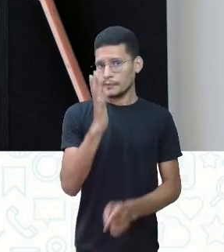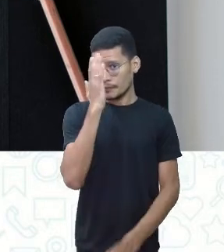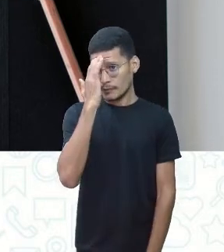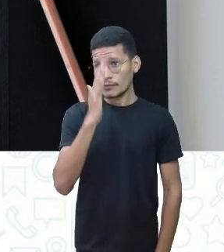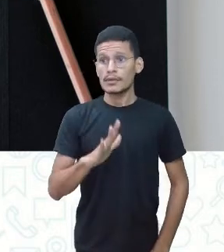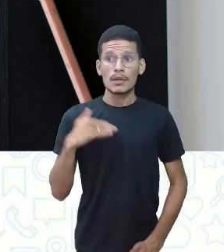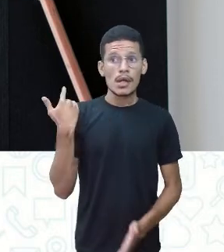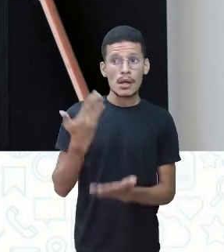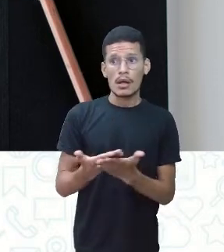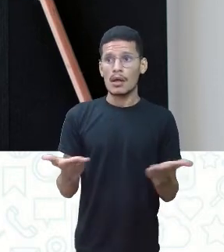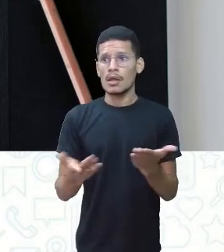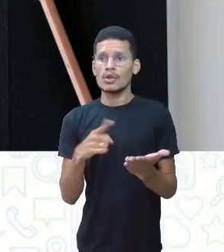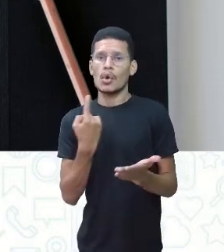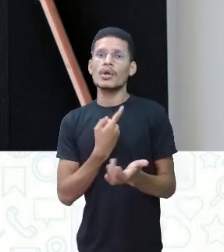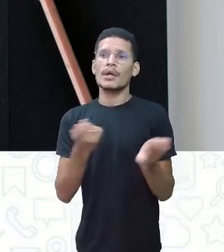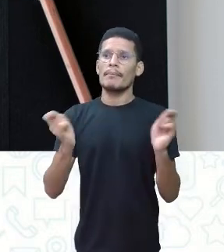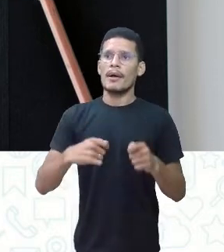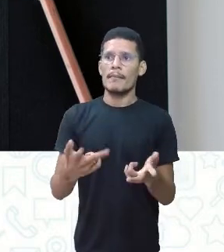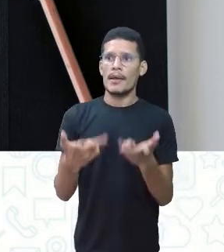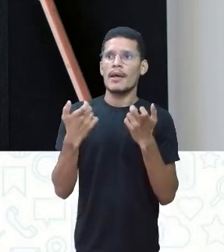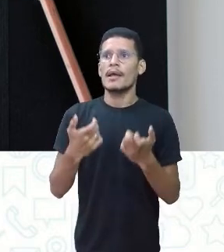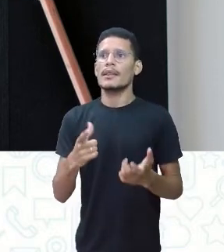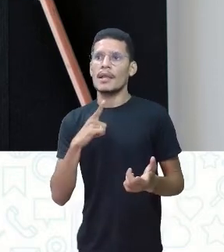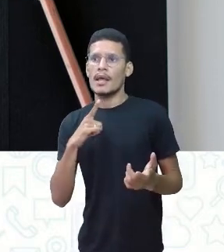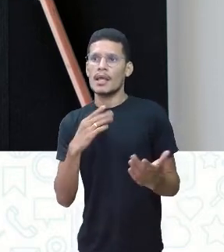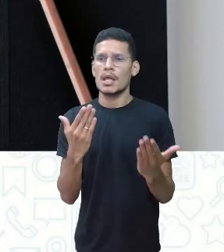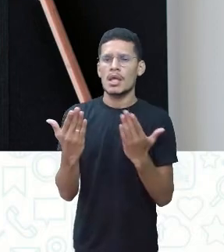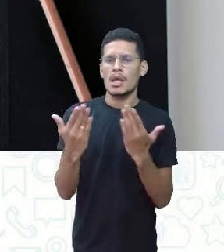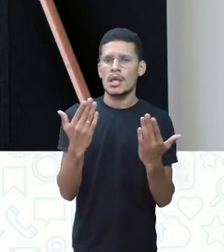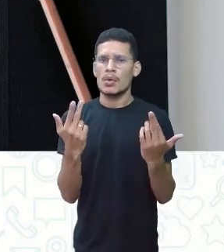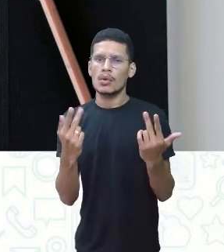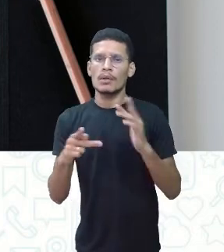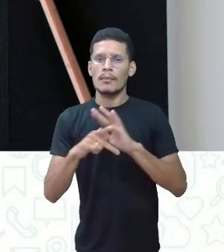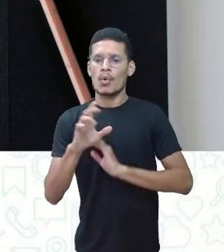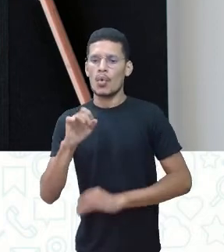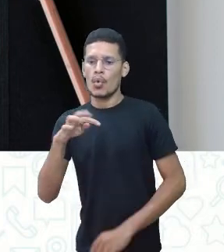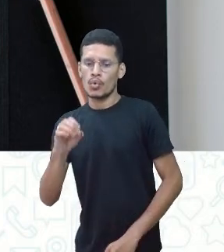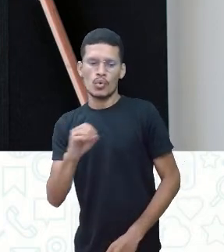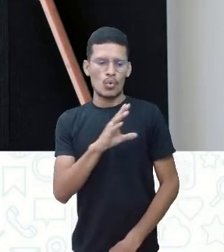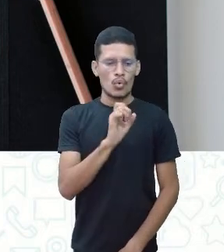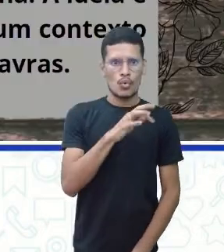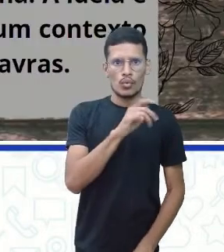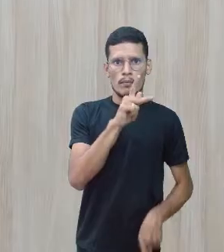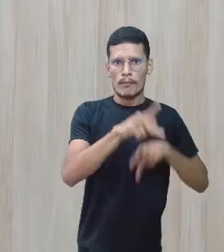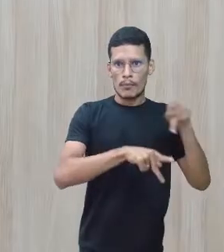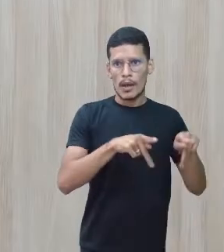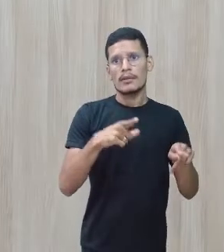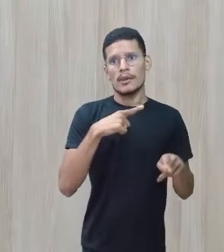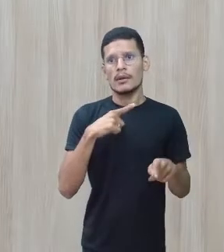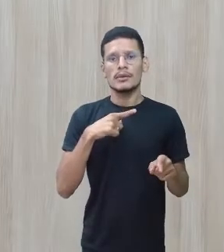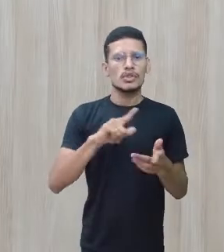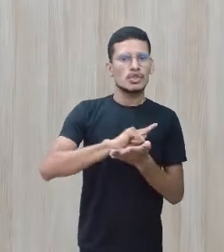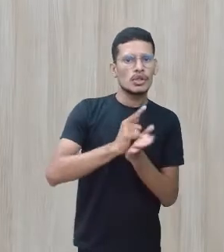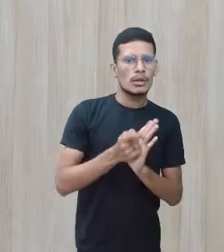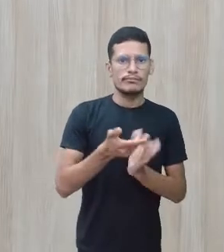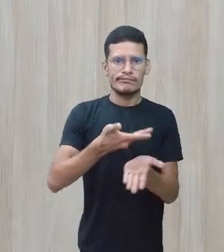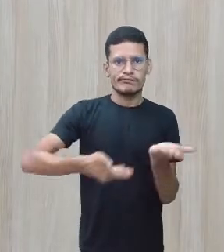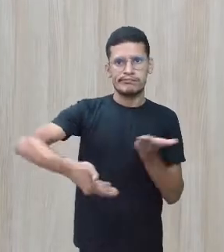pode perceber que há uma semelhança entre o conto e o conto popular. Por quê? São gêneros relacionados, né?